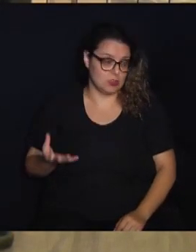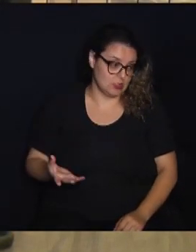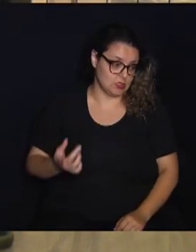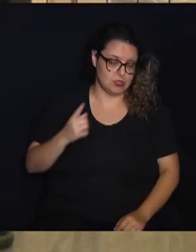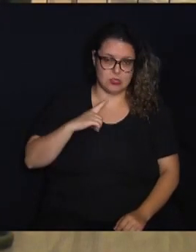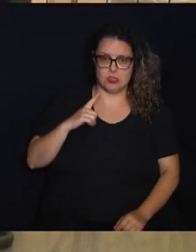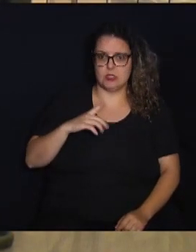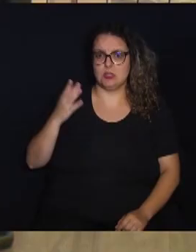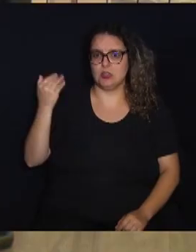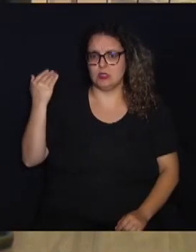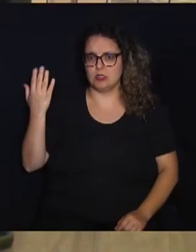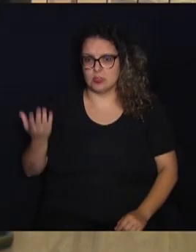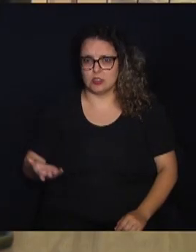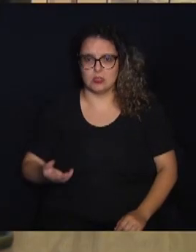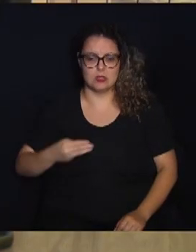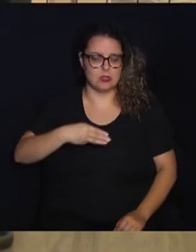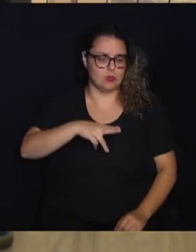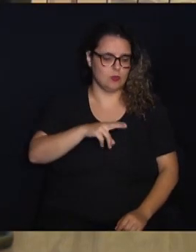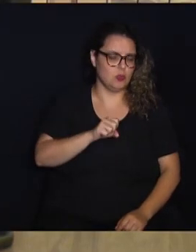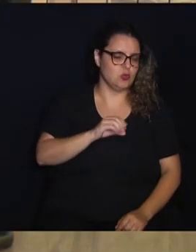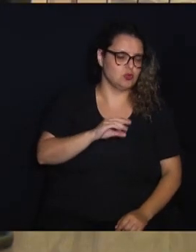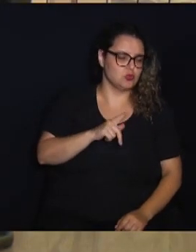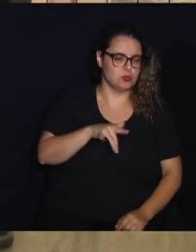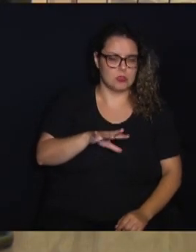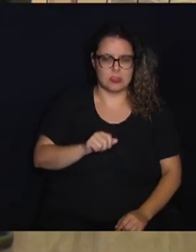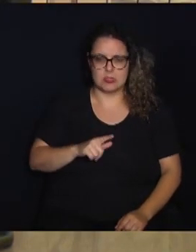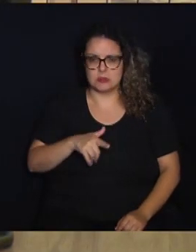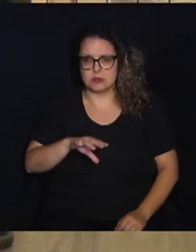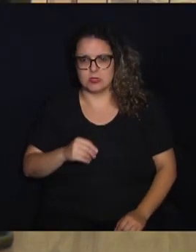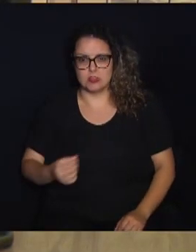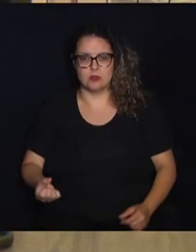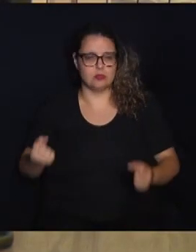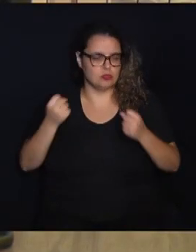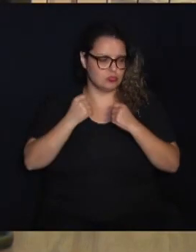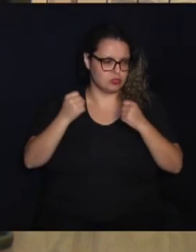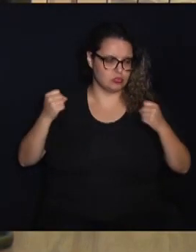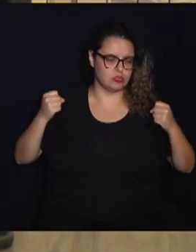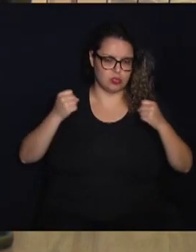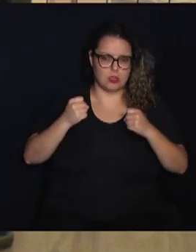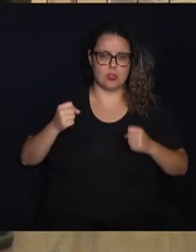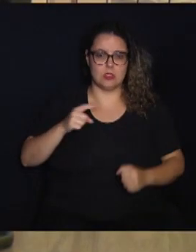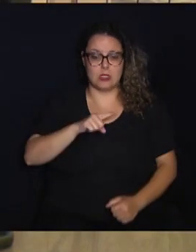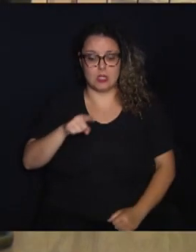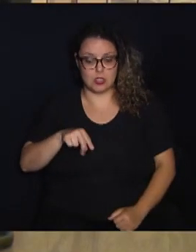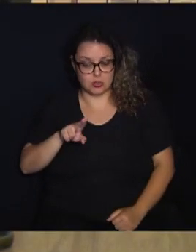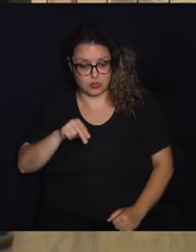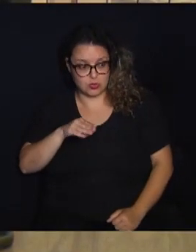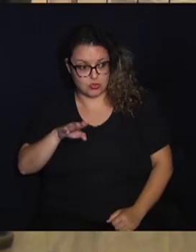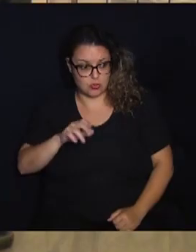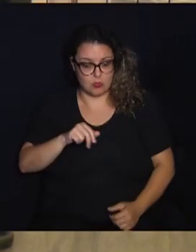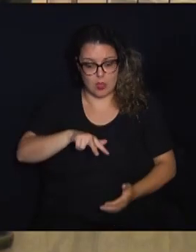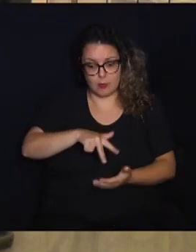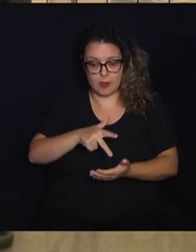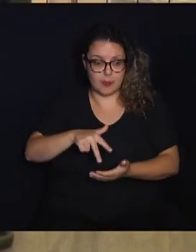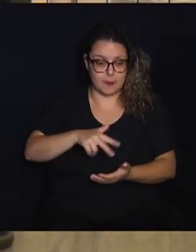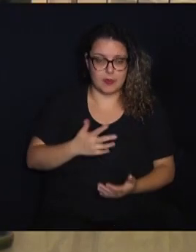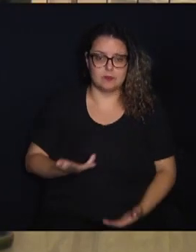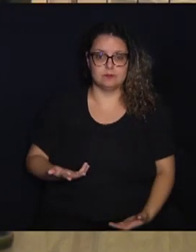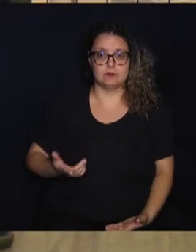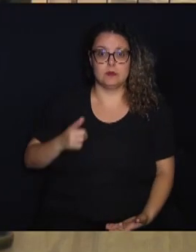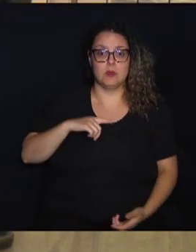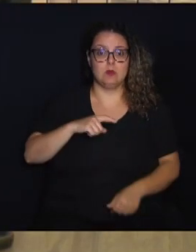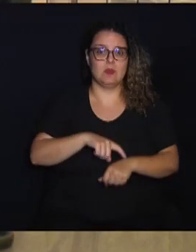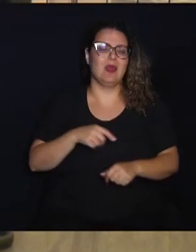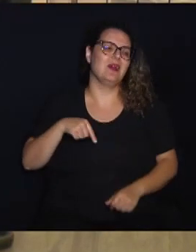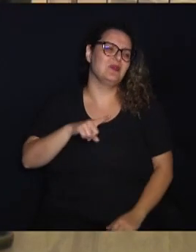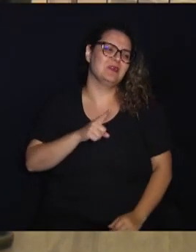da musculação, teve a época da zumba, tem as épocas. Mas fora isso, a pessoa, fui lá e não me adaptei. Eu